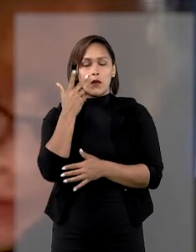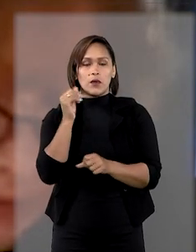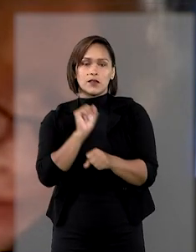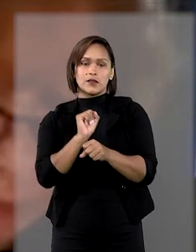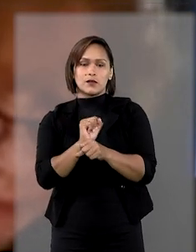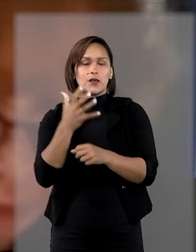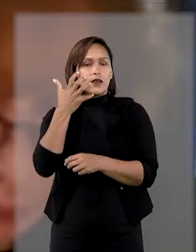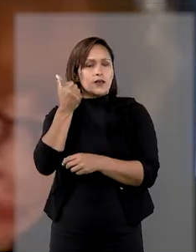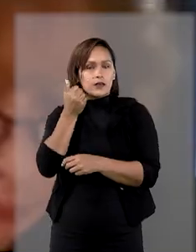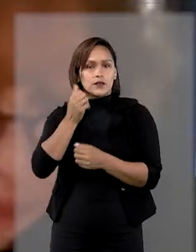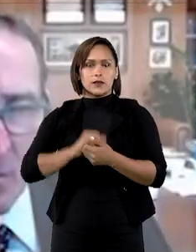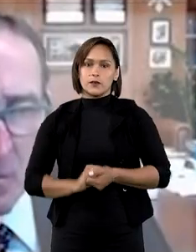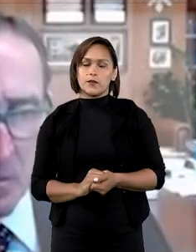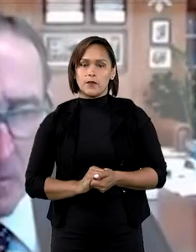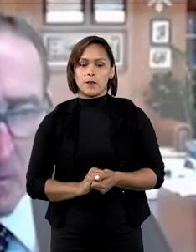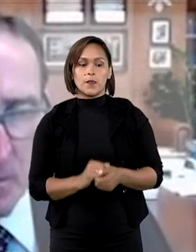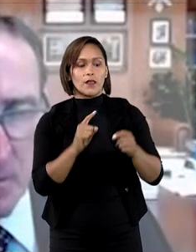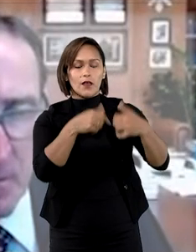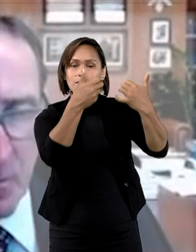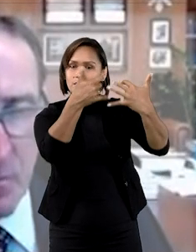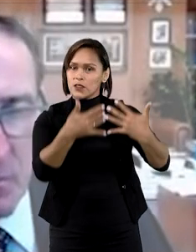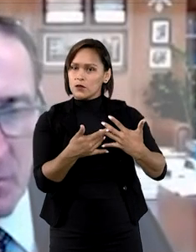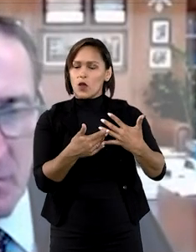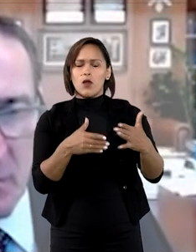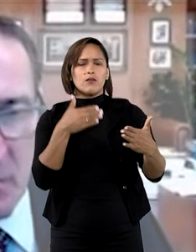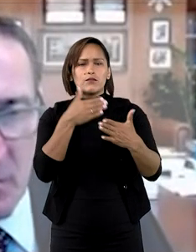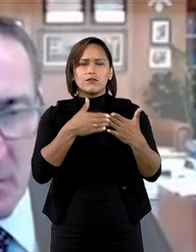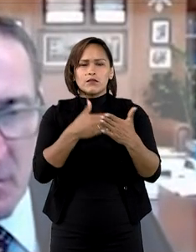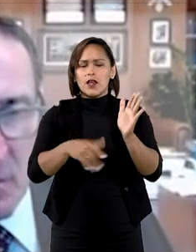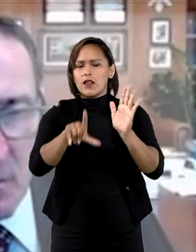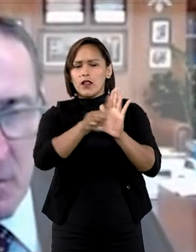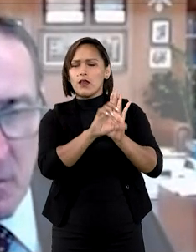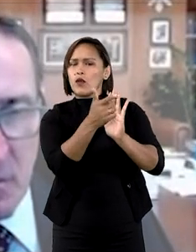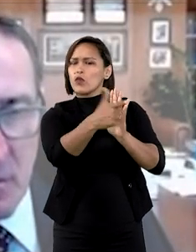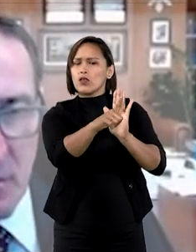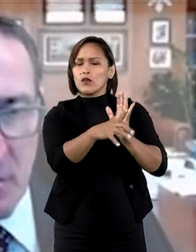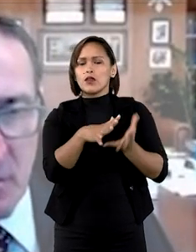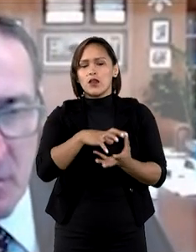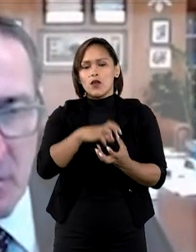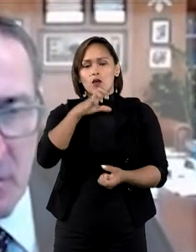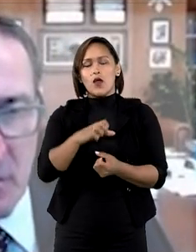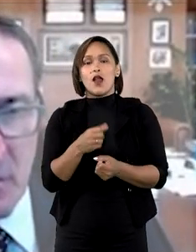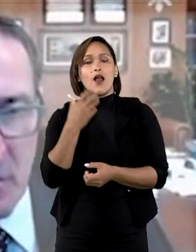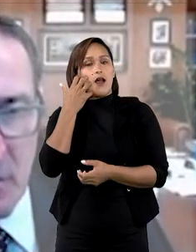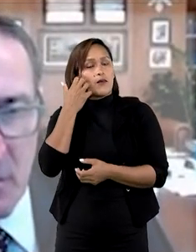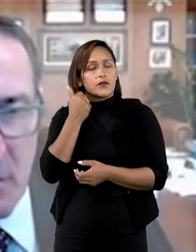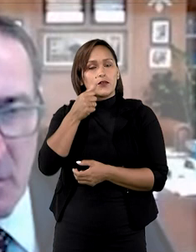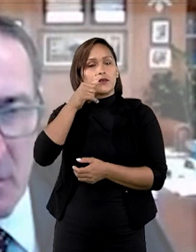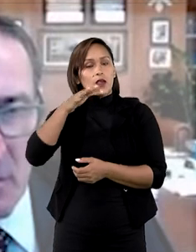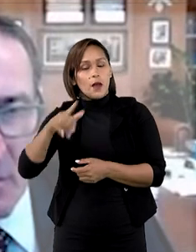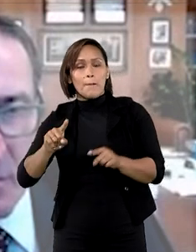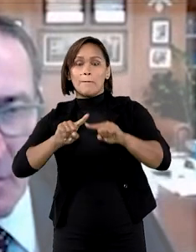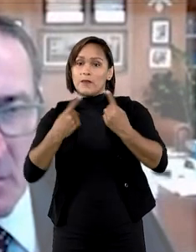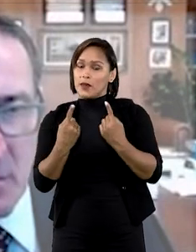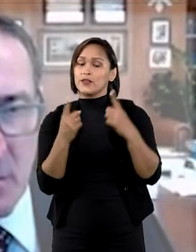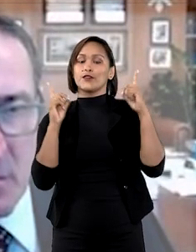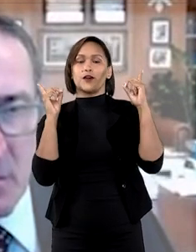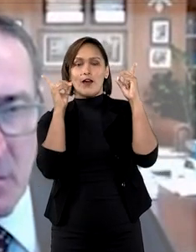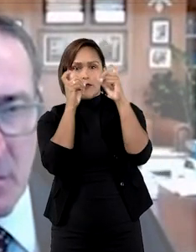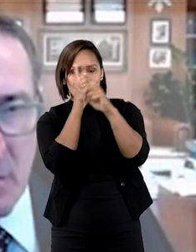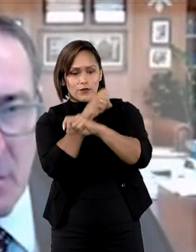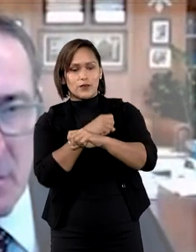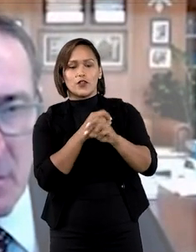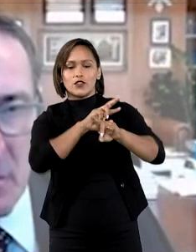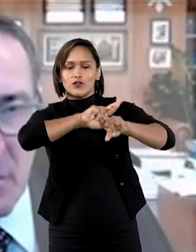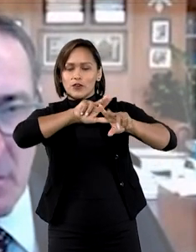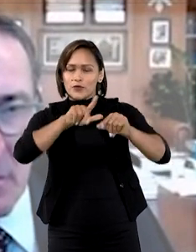são esperados em uma adoção. Ela explicou que não há impedimento legal para que idosos adotem uma criança, mas que as dificuldades